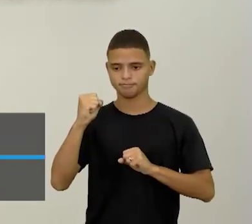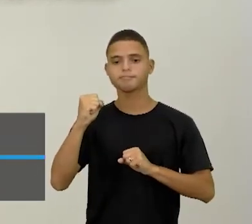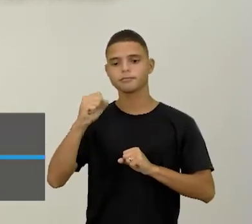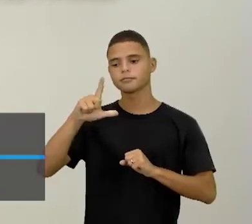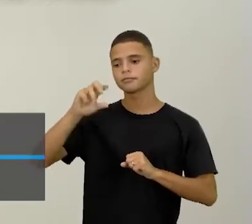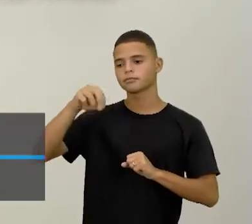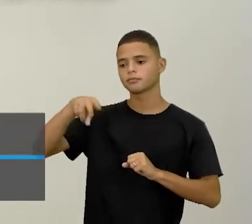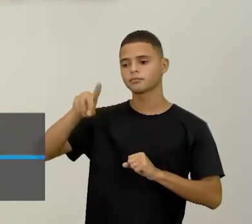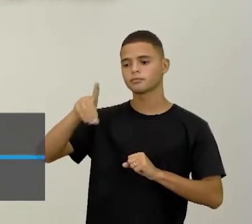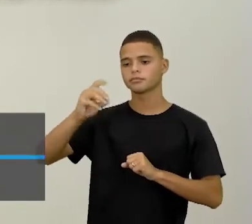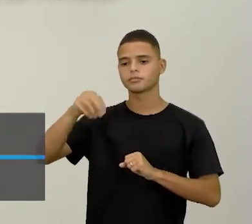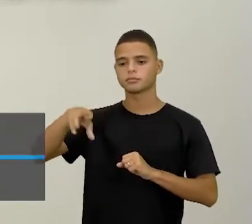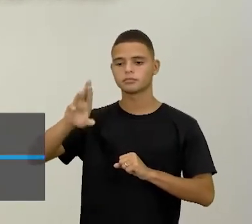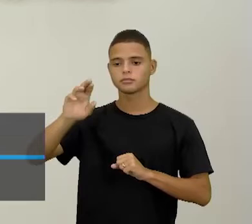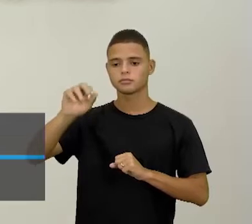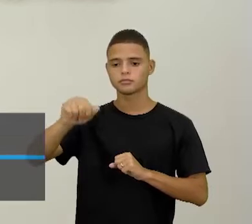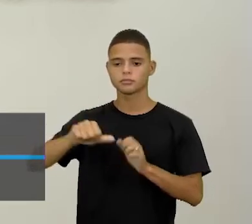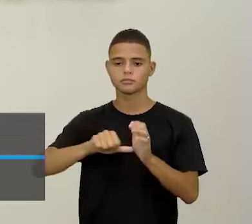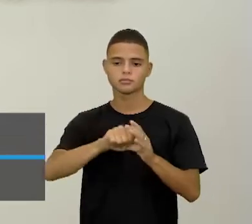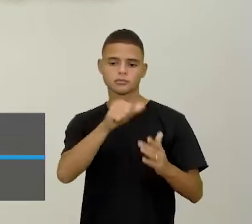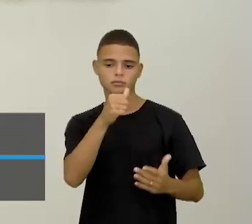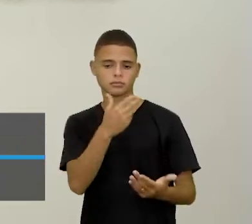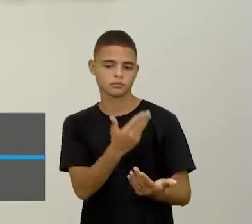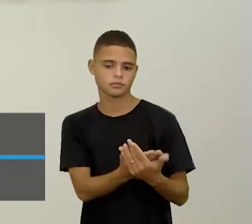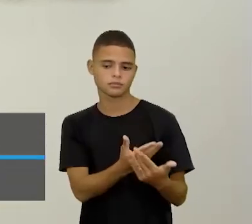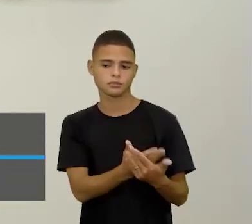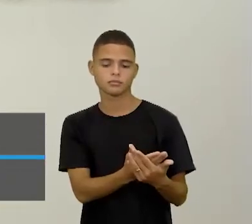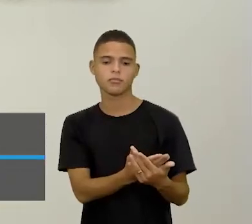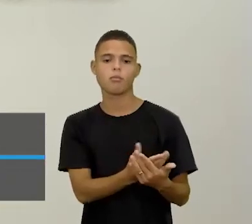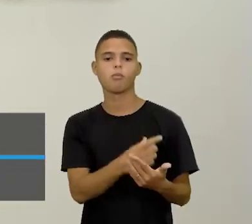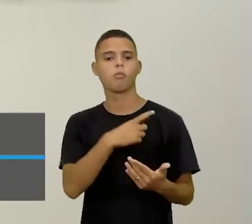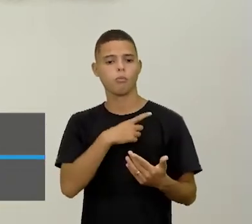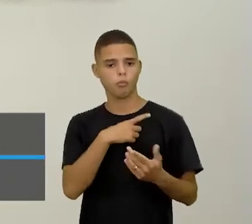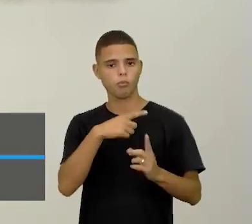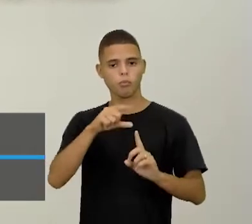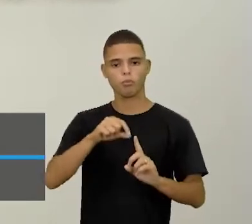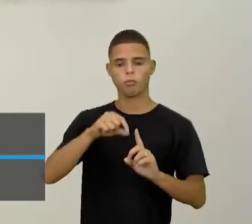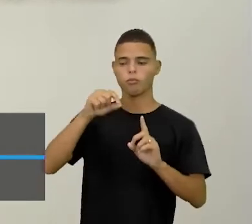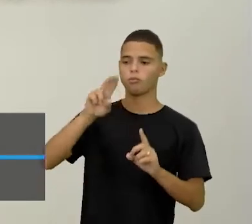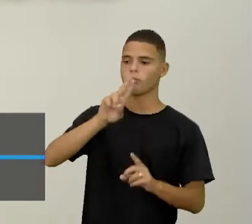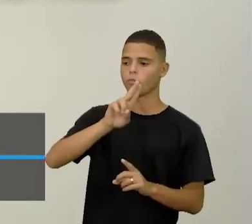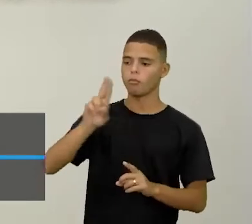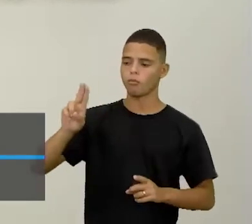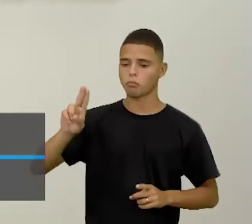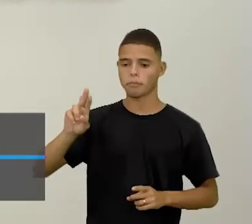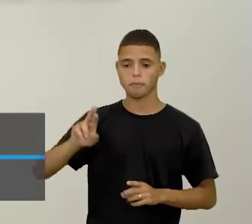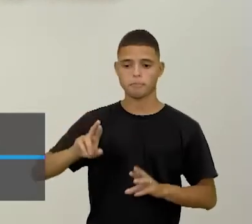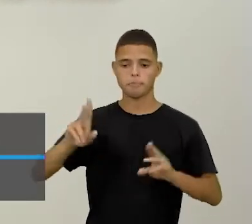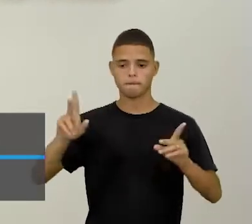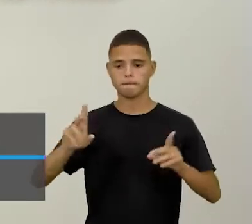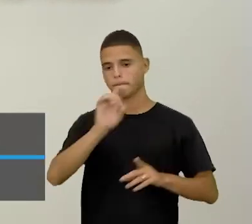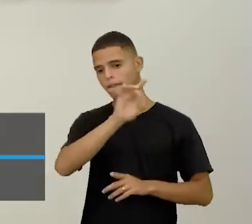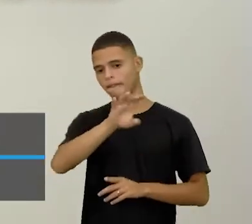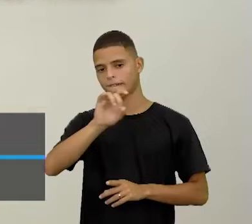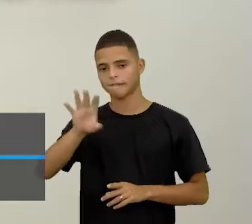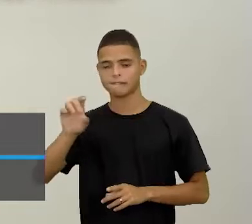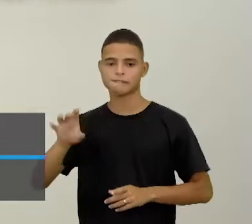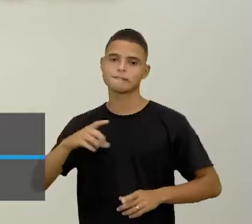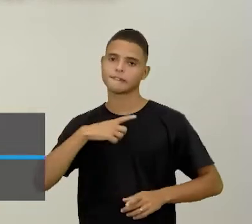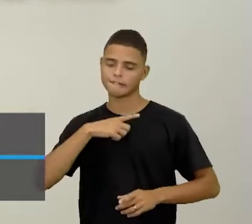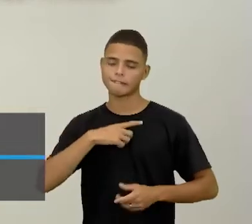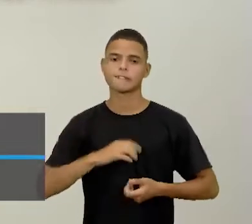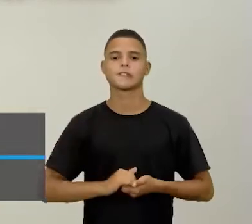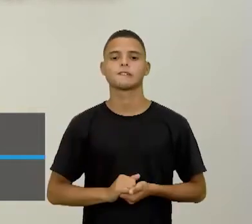que aprimorou e estudou essa ideia. Então, tem um nome diferente para cada uma delas?